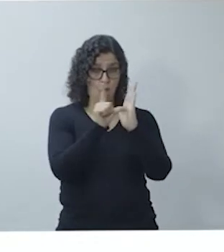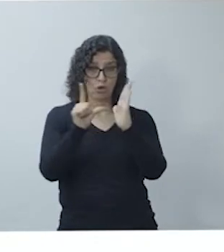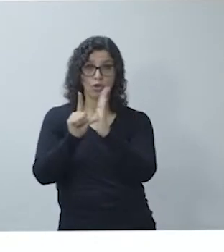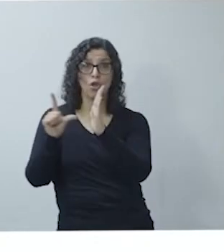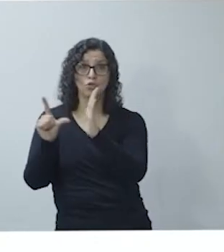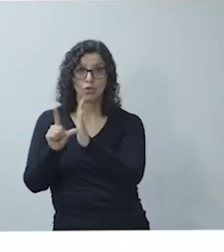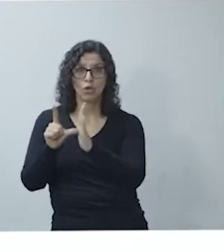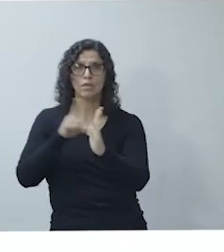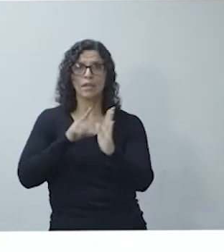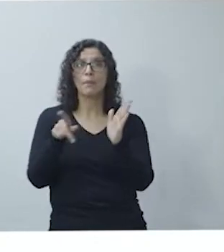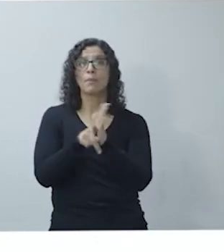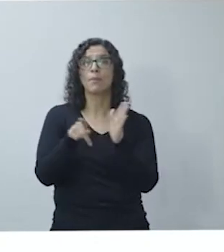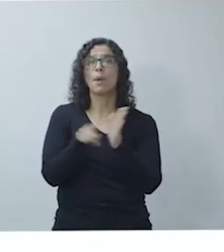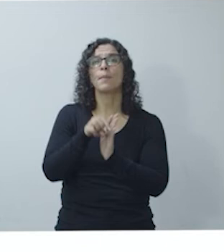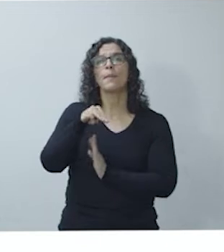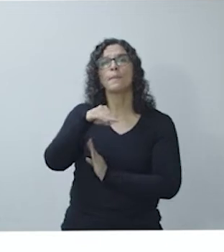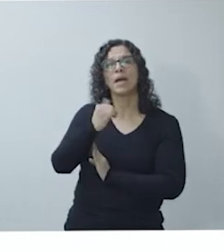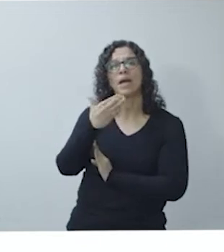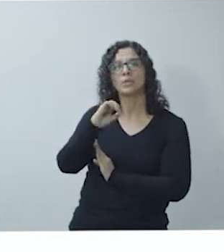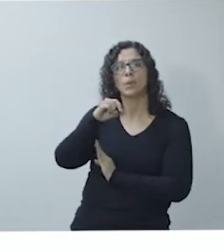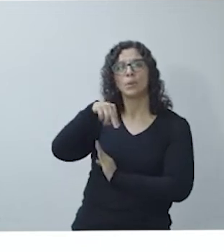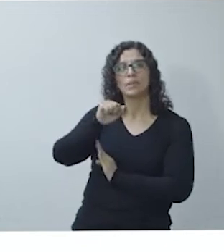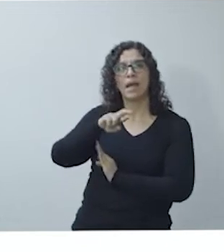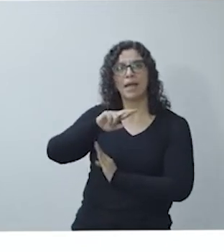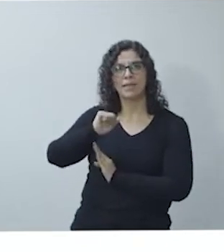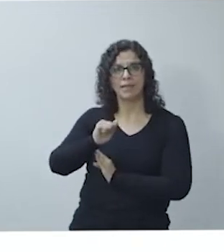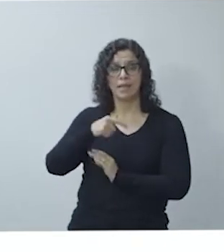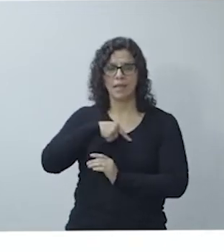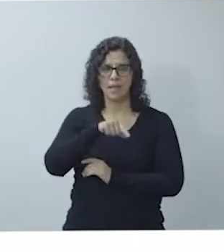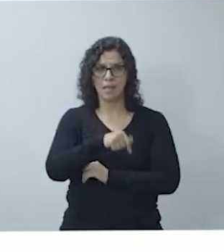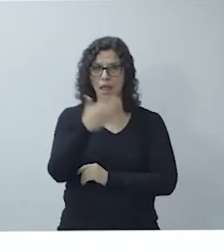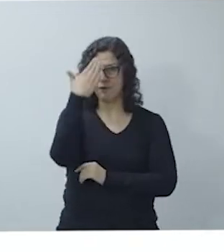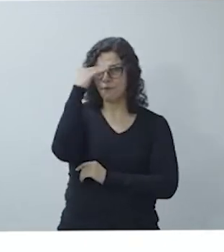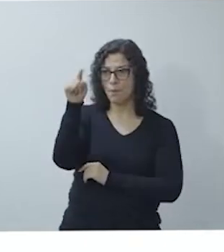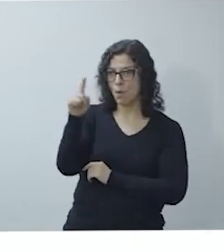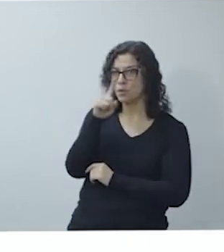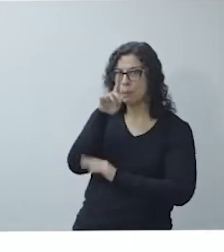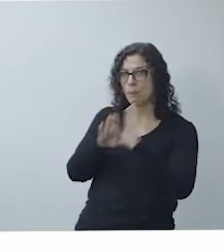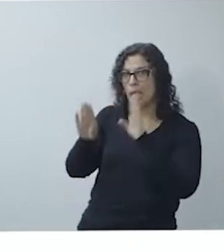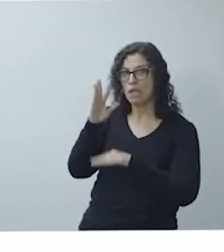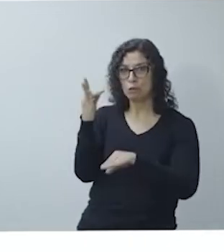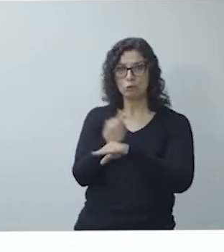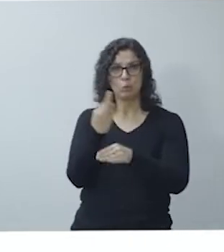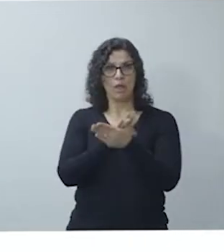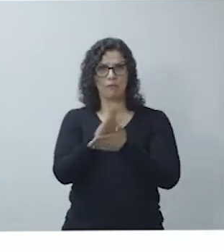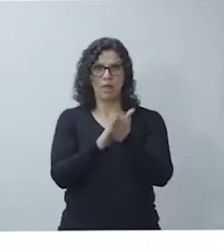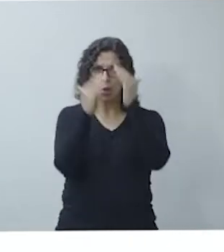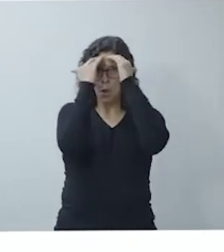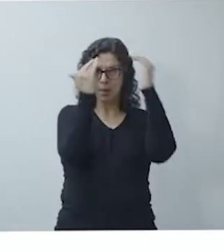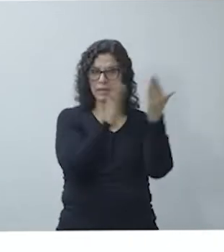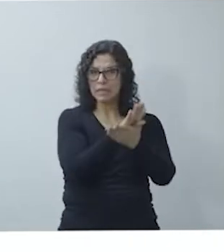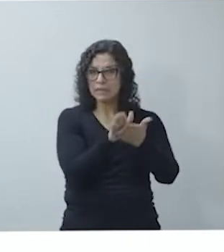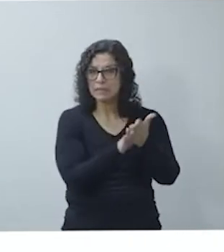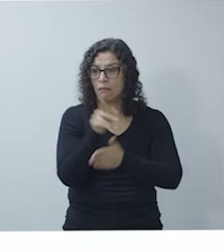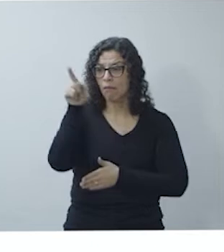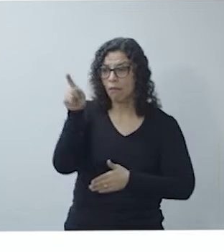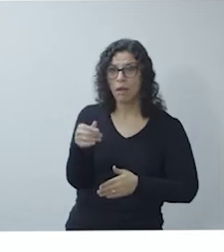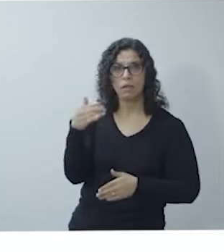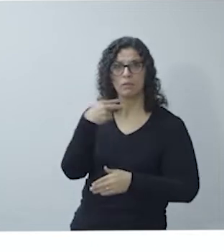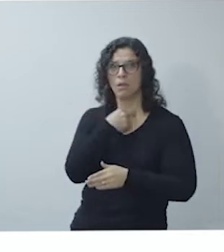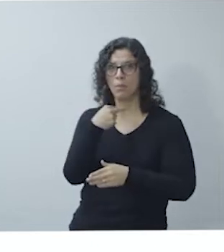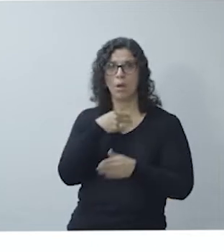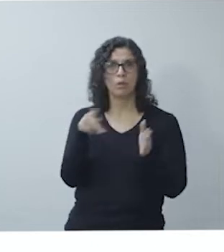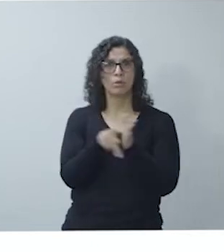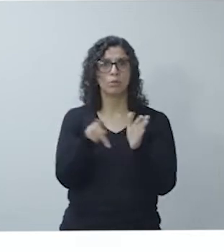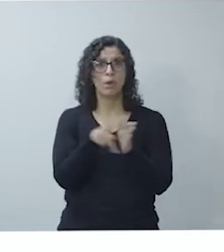é uma maçonaria. Antenor, com fama de perigoso, insuportável, desobediente, não pôde em